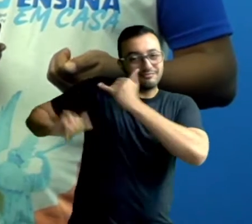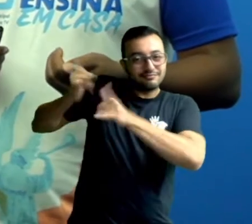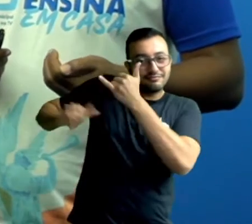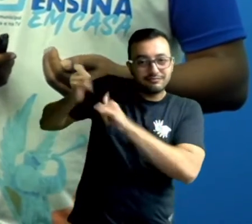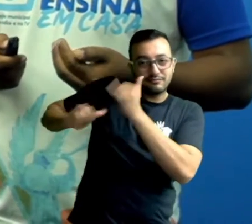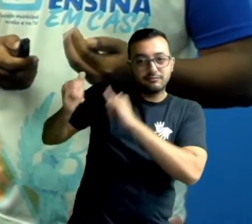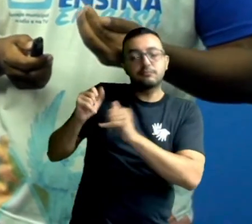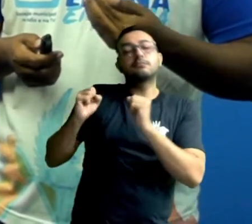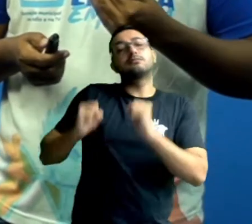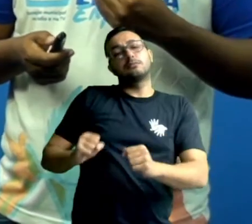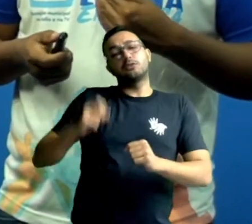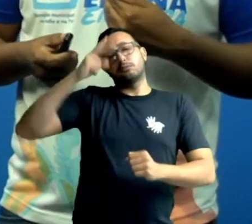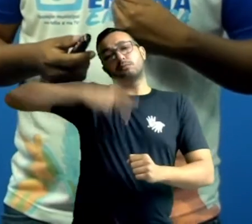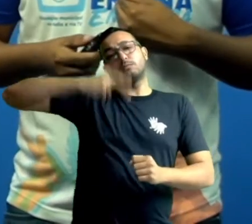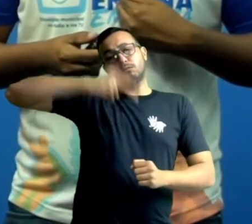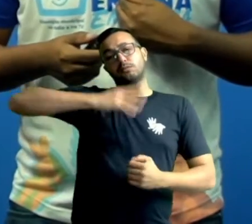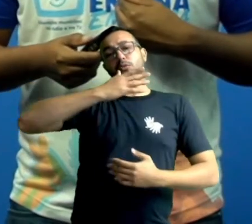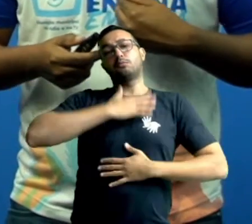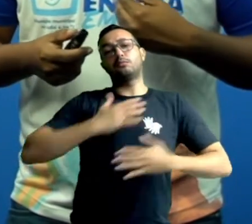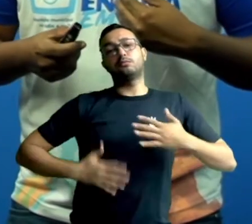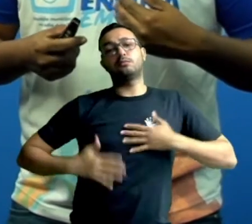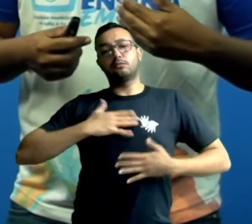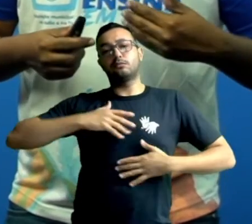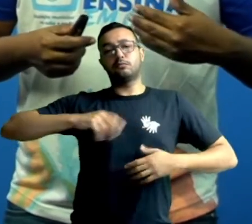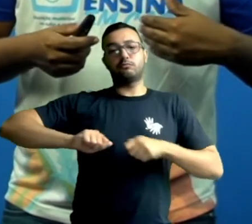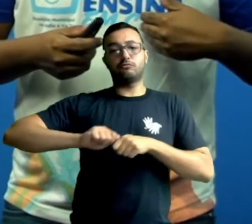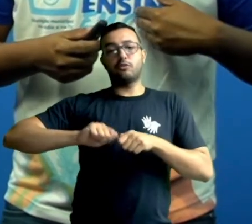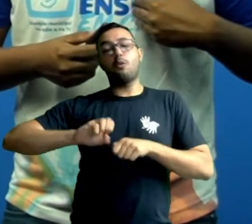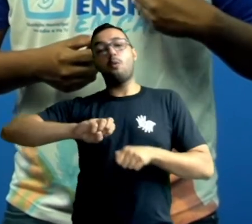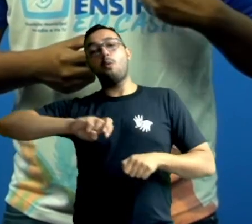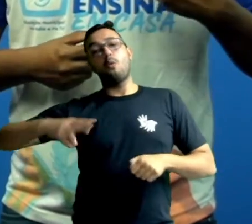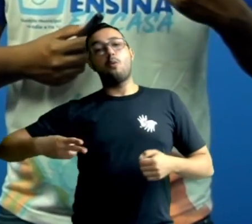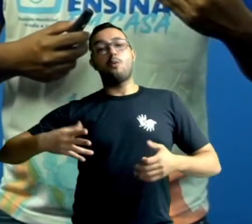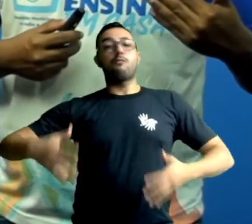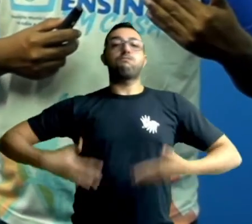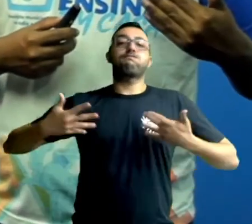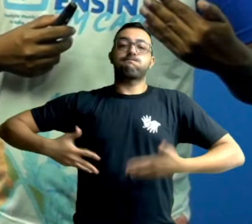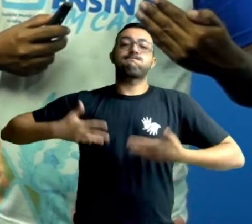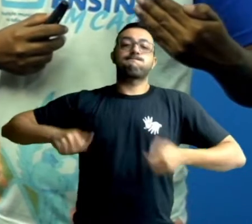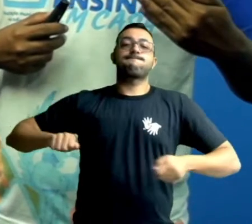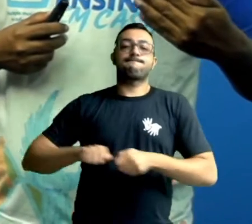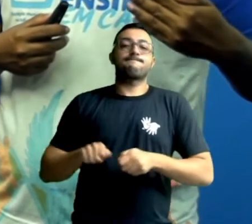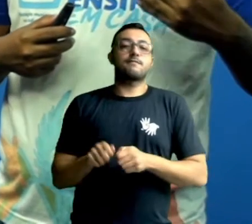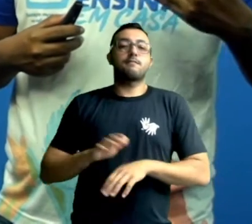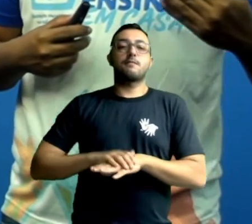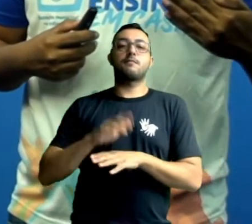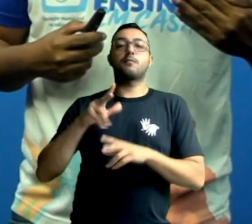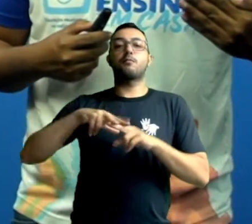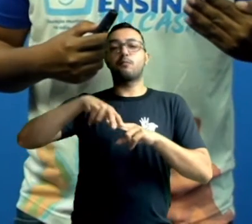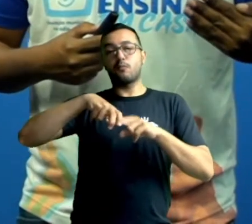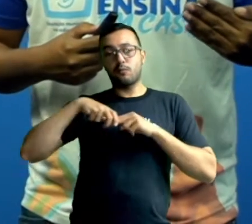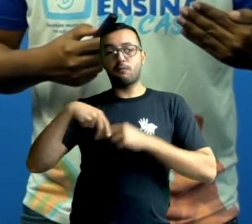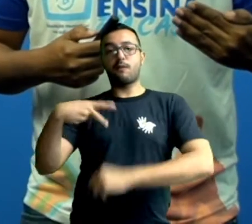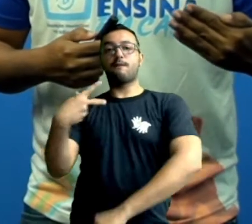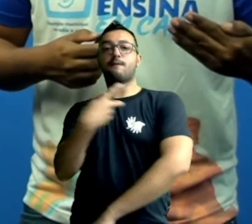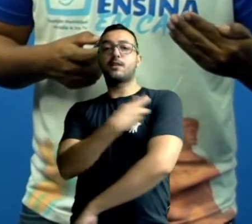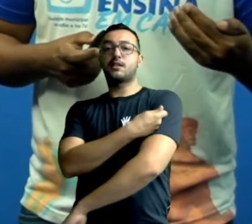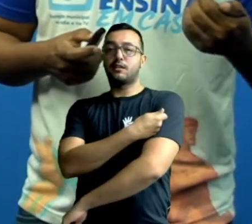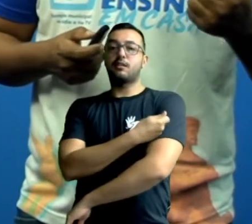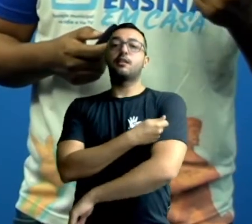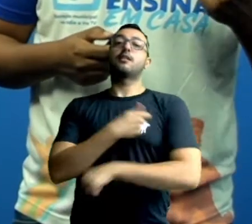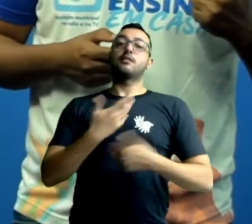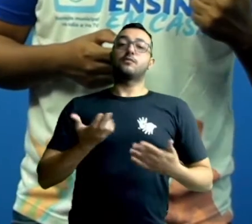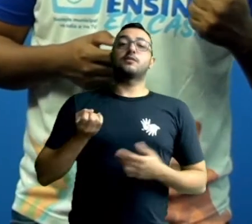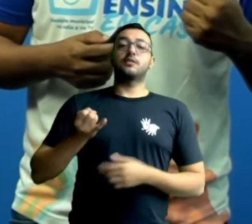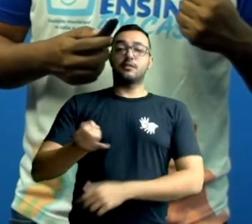ser produzidos pelo nosso próprio organismo ou podem ser estimulados a sua produção por meio da vacina. Quando tomamos